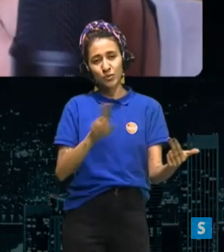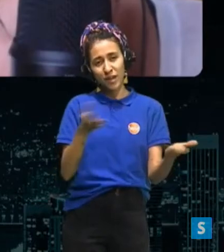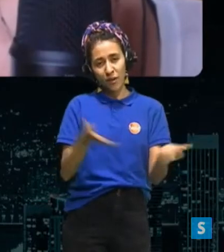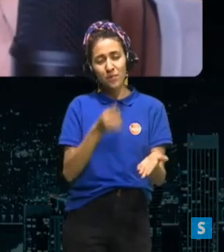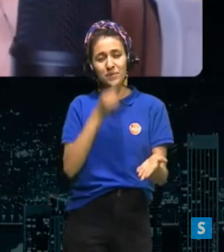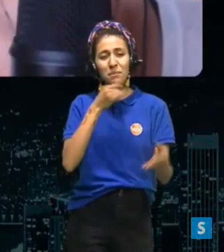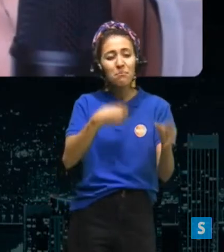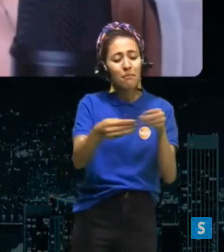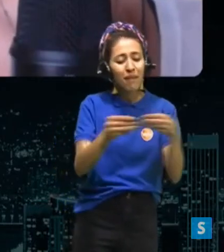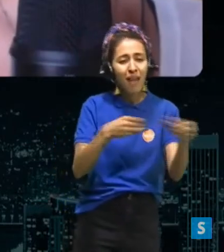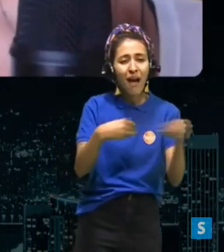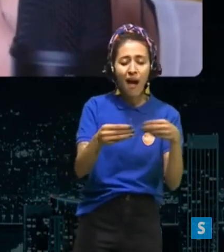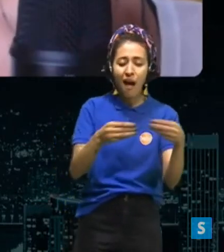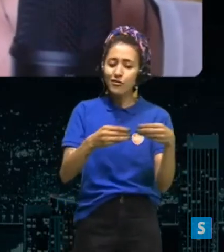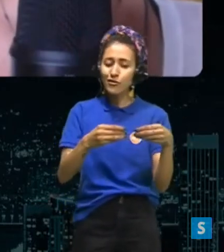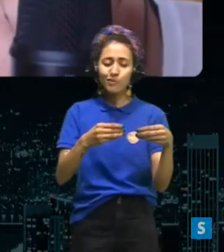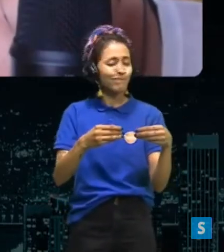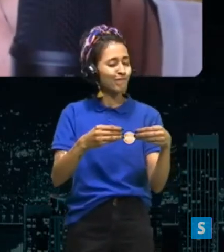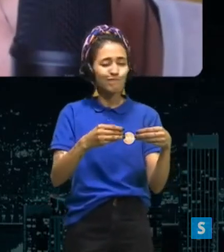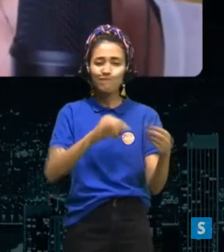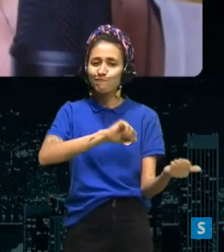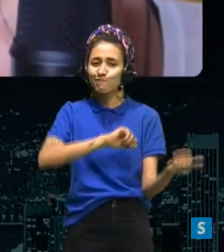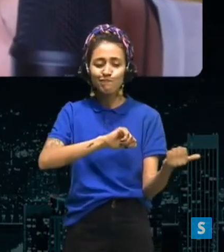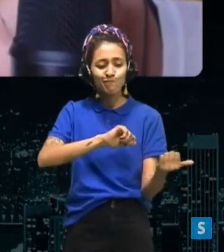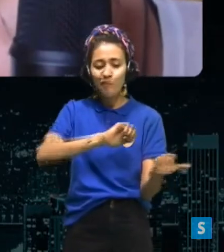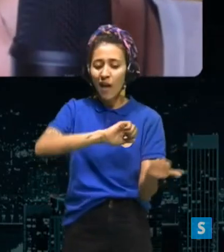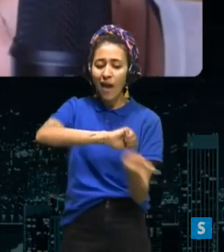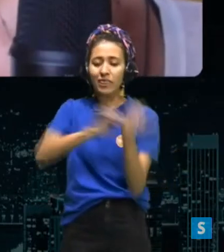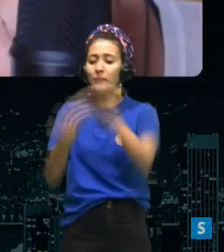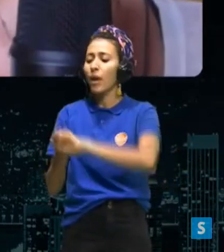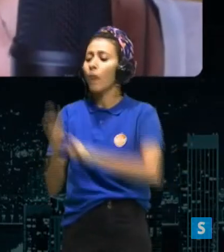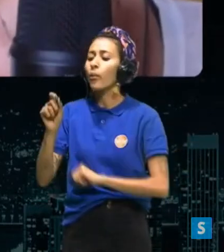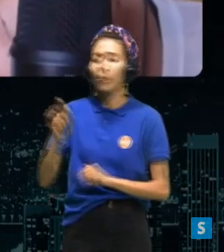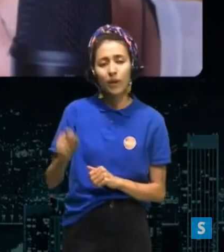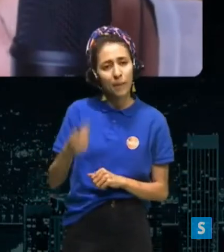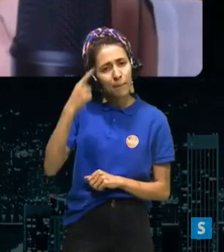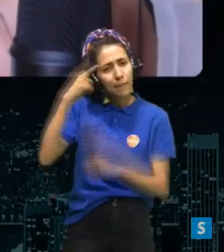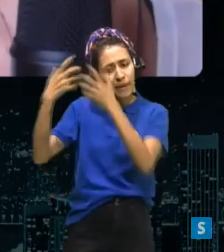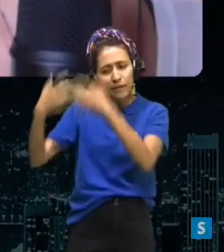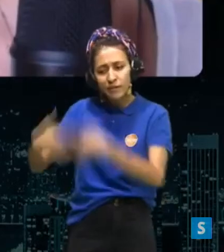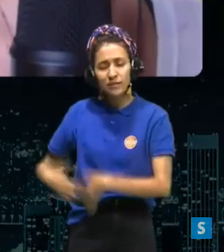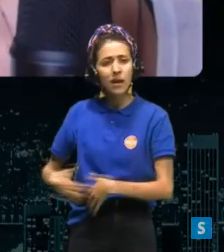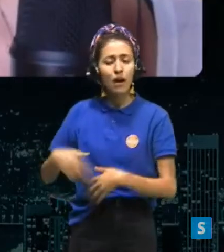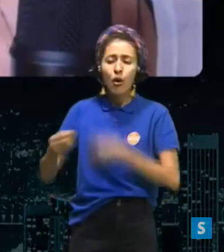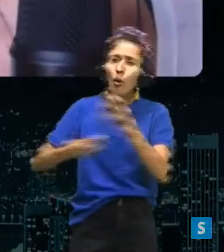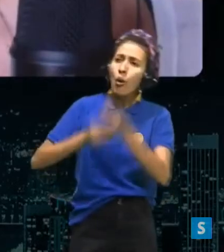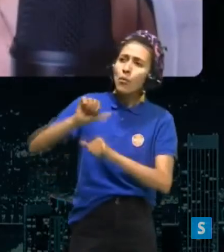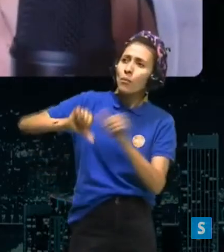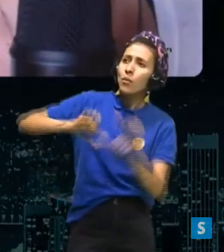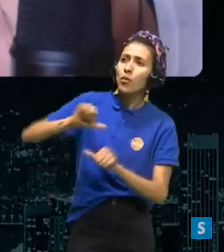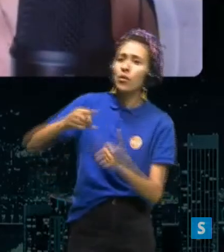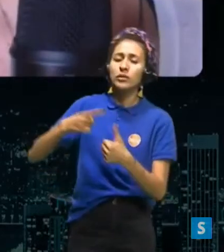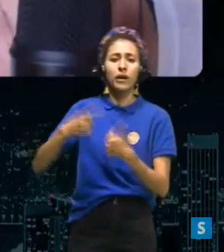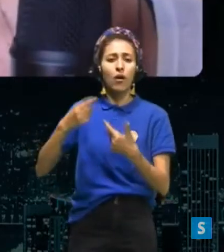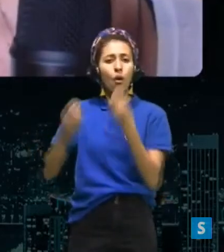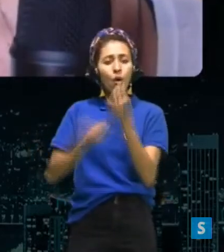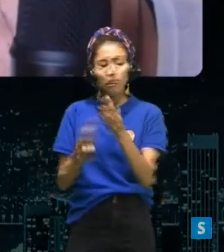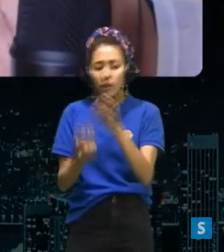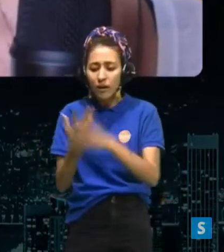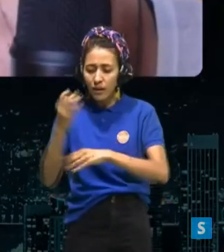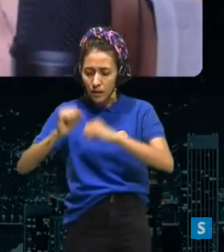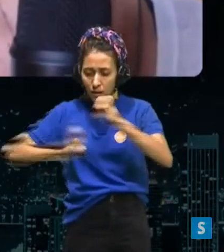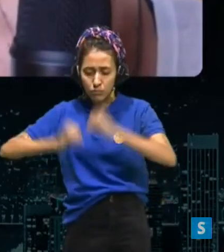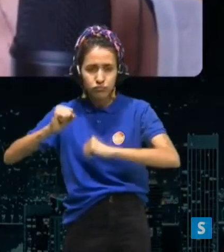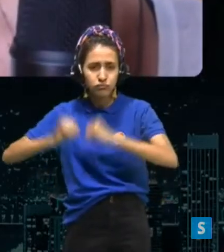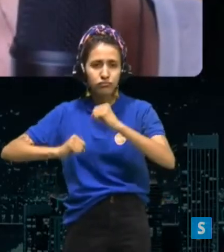mudanças de sistema é o que a gente quer investir Quais são as coisas que vão mudar a forma como as coisas são fabricadas ou do